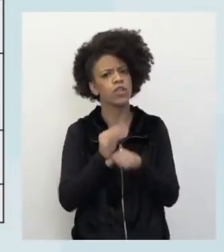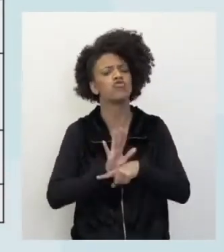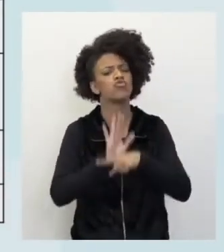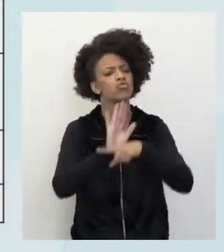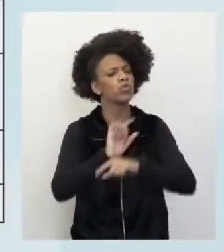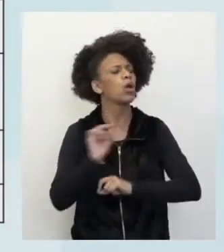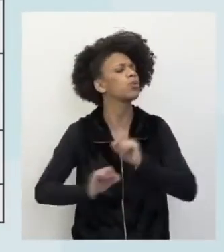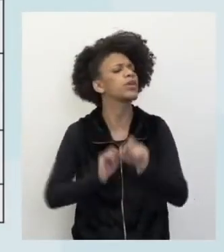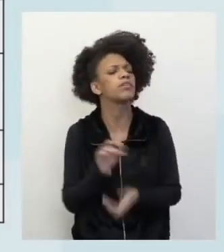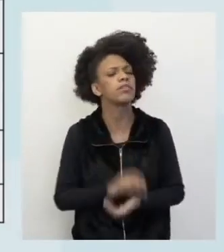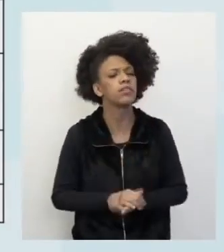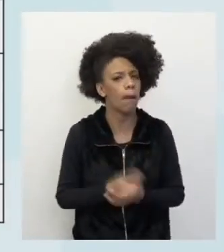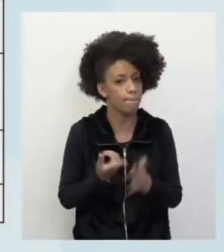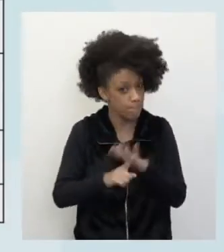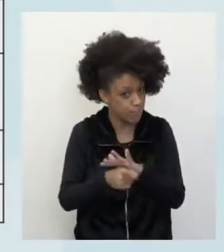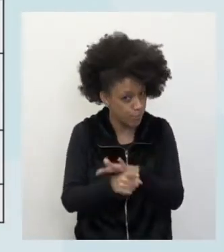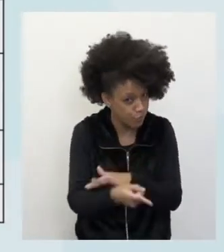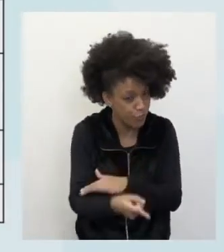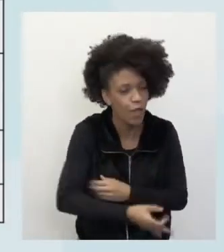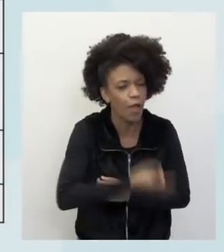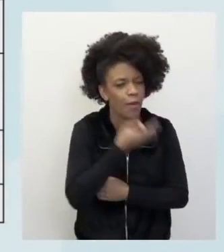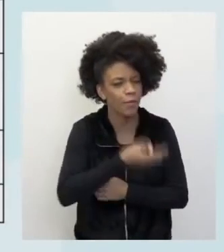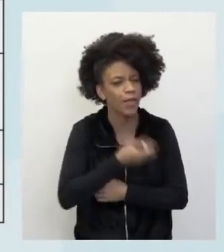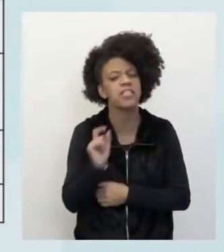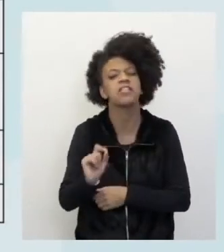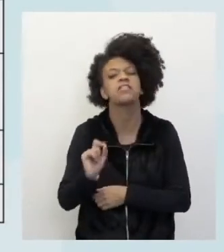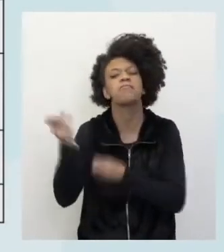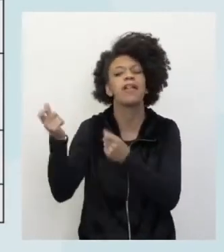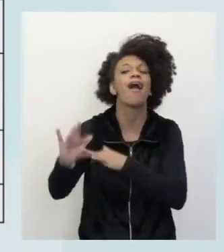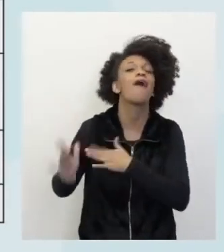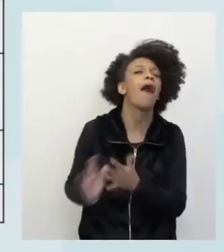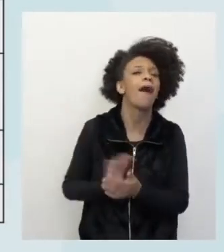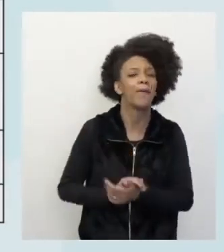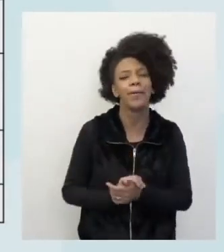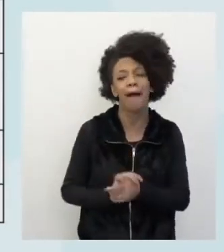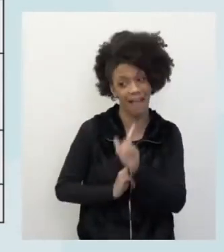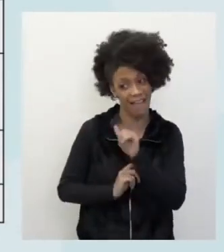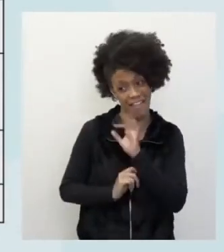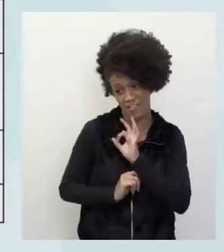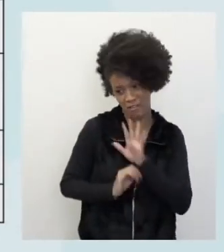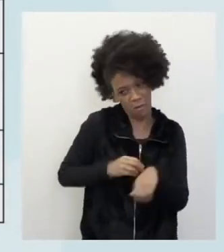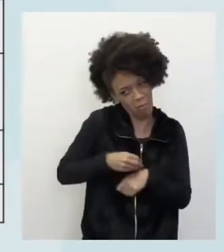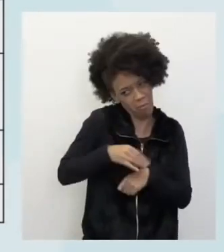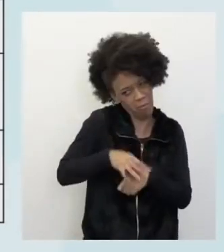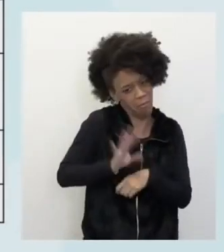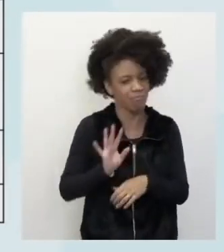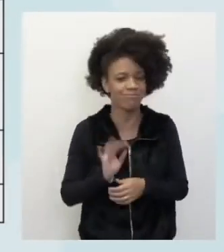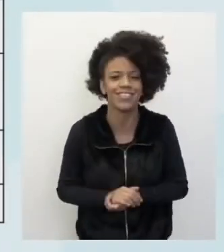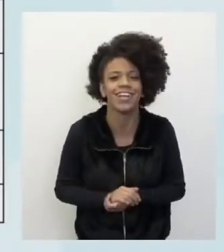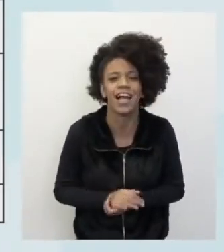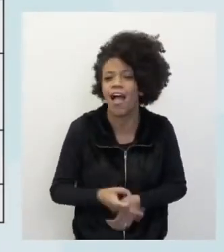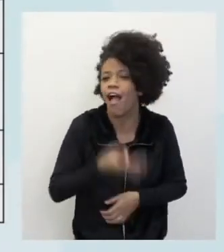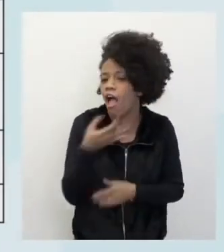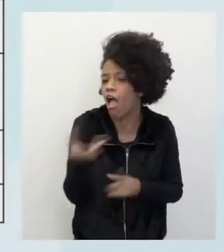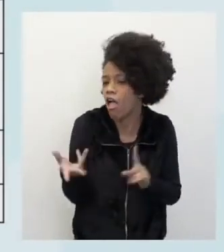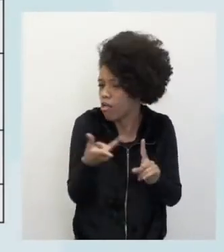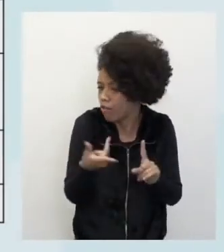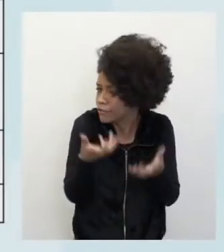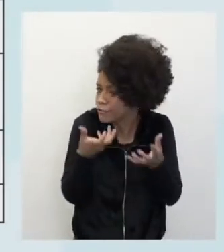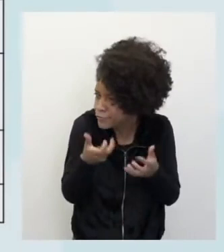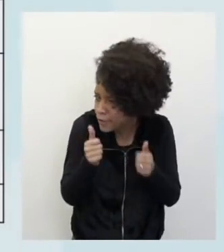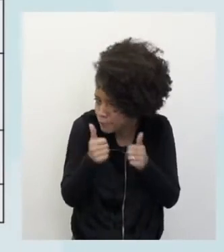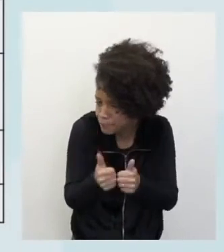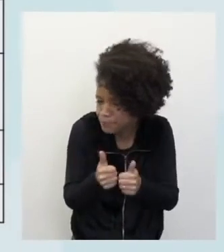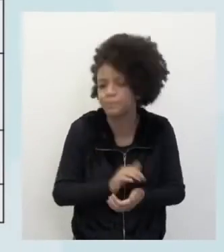benefícios, hein? Falta aprofundar esse argumento, falar quais são. Mas ele só jogou um argumento. Um argumento, gente, é algo que quer te convencer, tá bom?